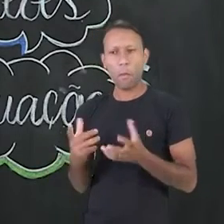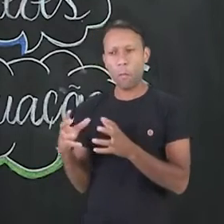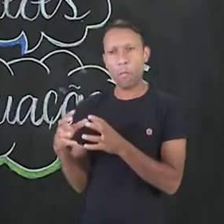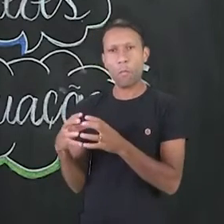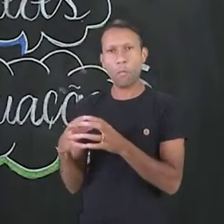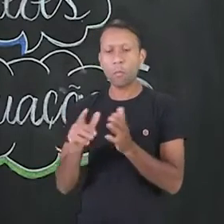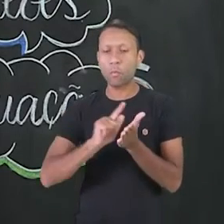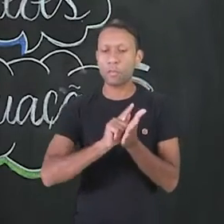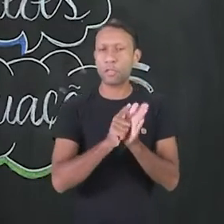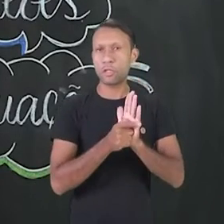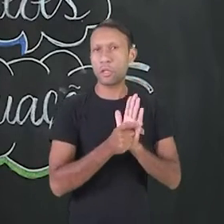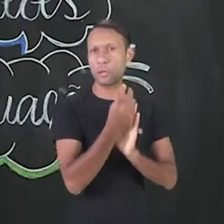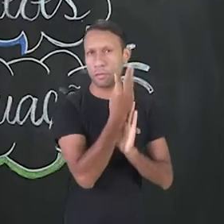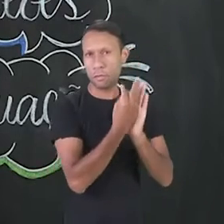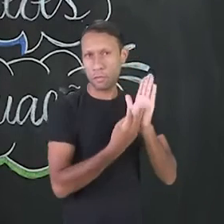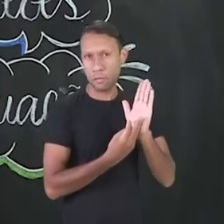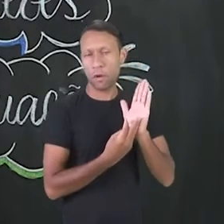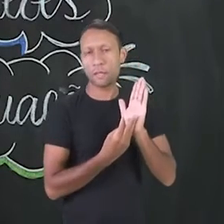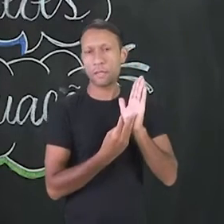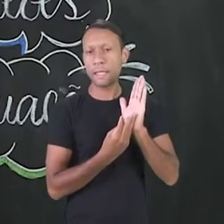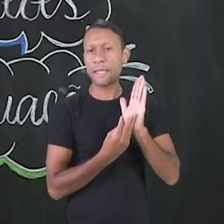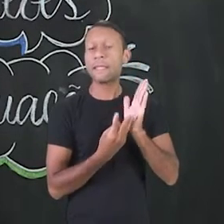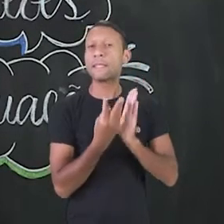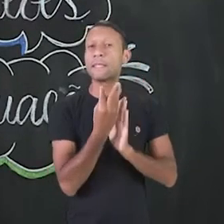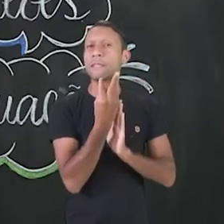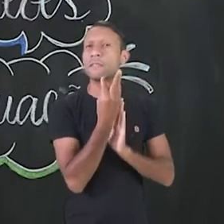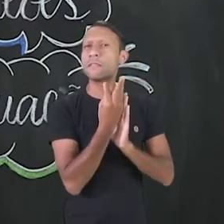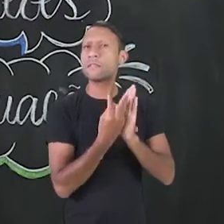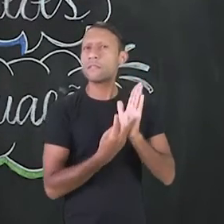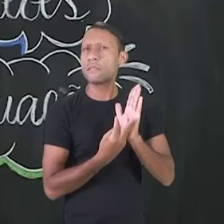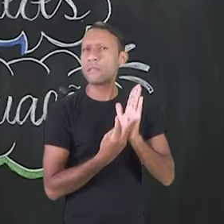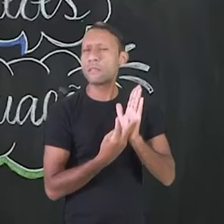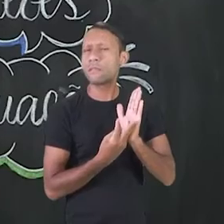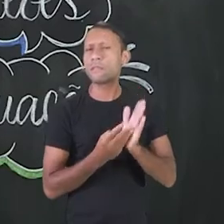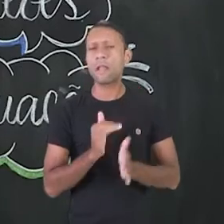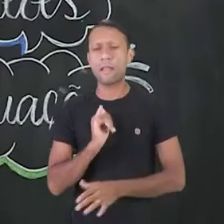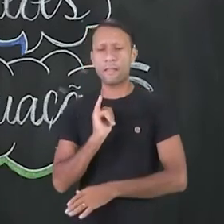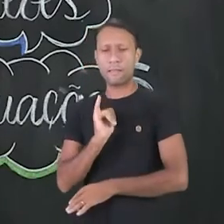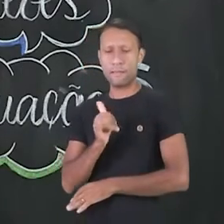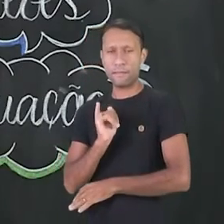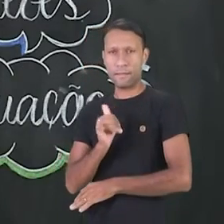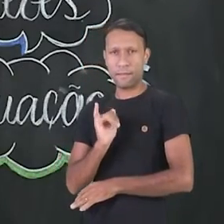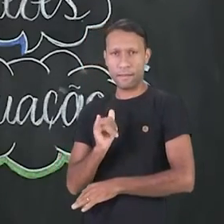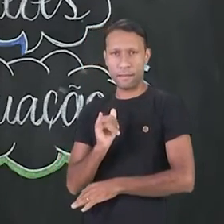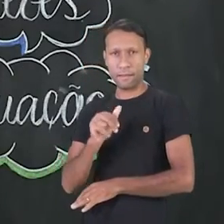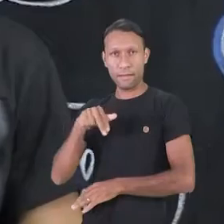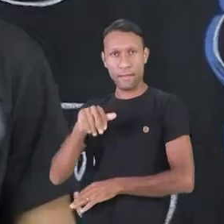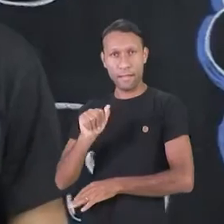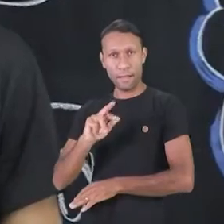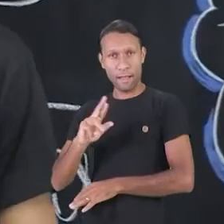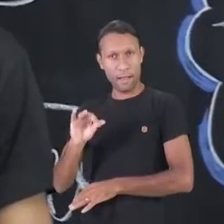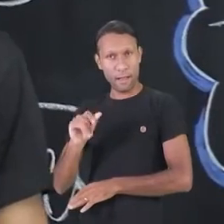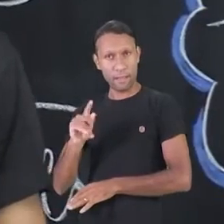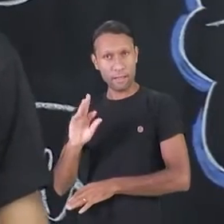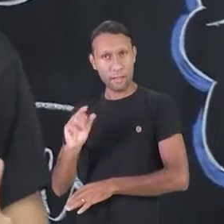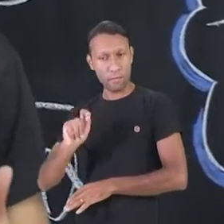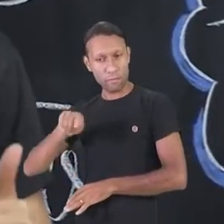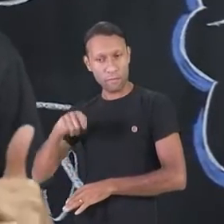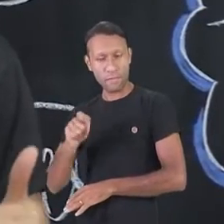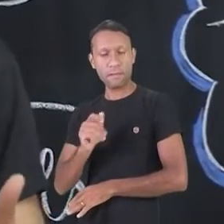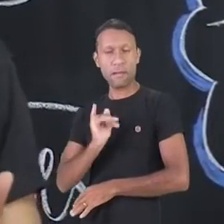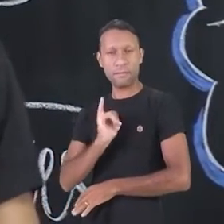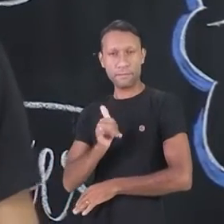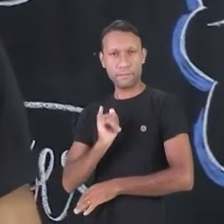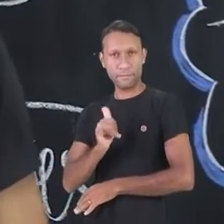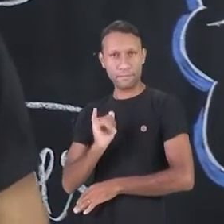de um grupo de gêneros textuais que a gente chama de gêneros narrativos. O que é que significa isso? Que as histórias, como o próprio